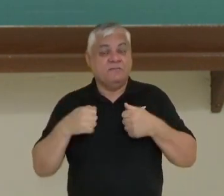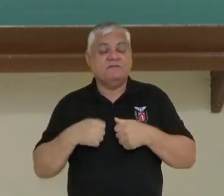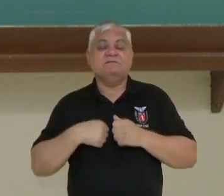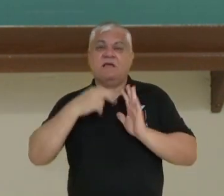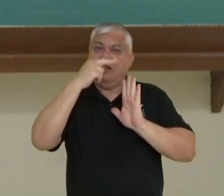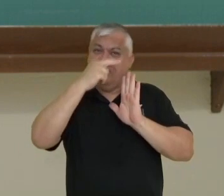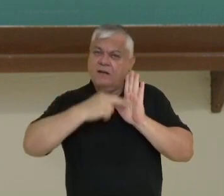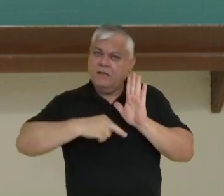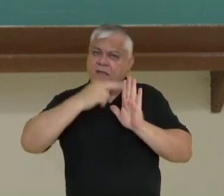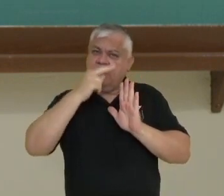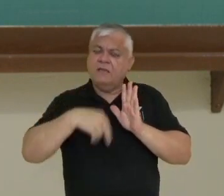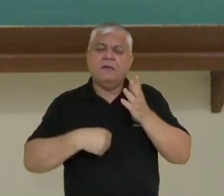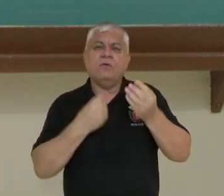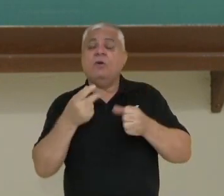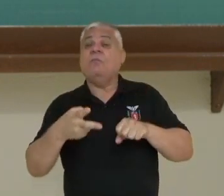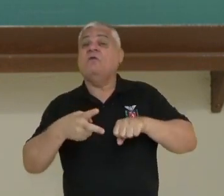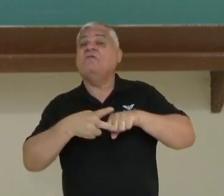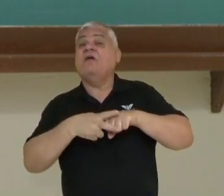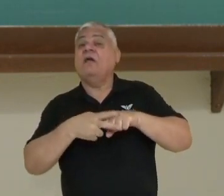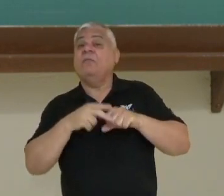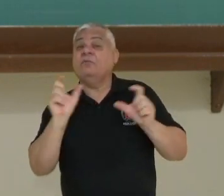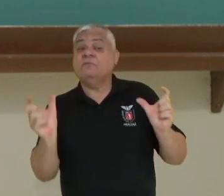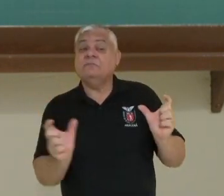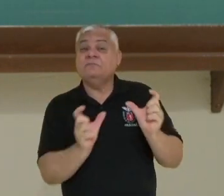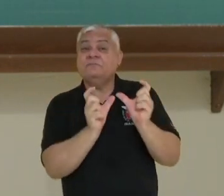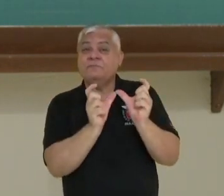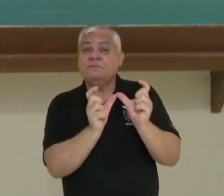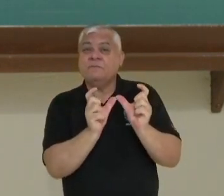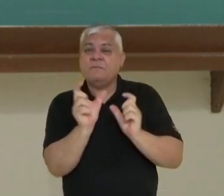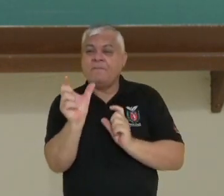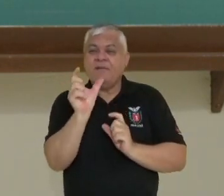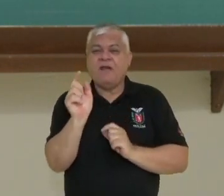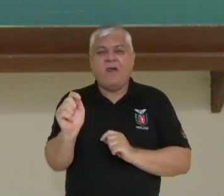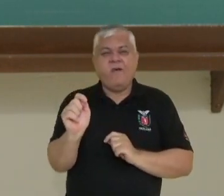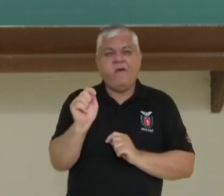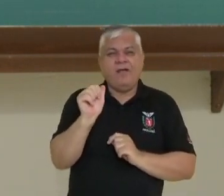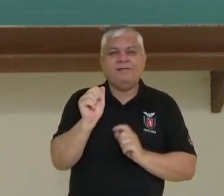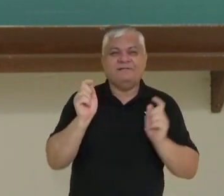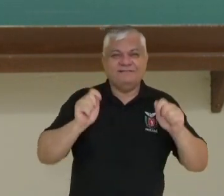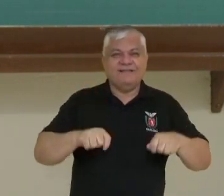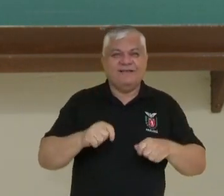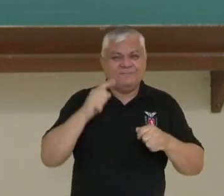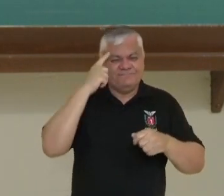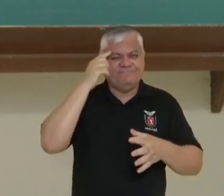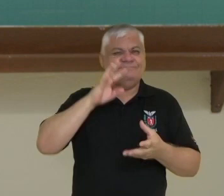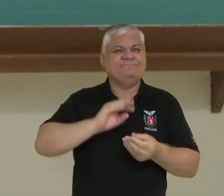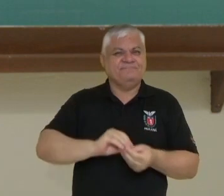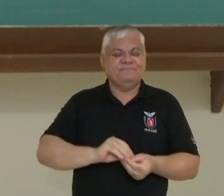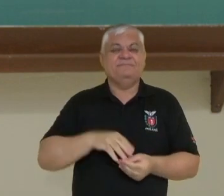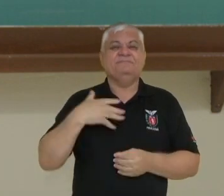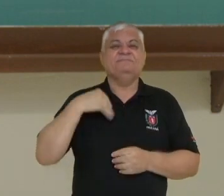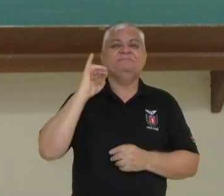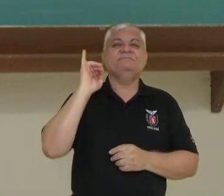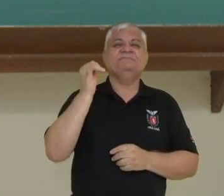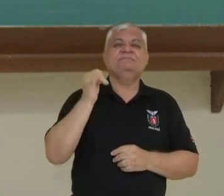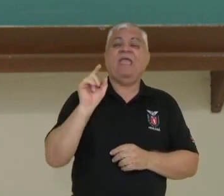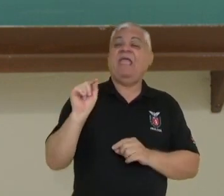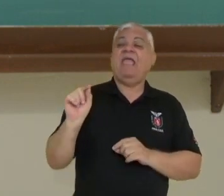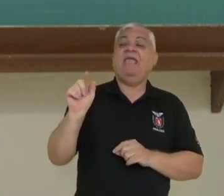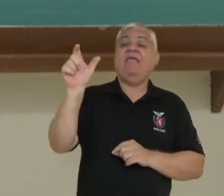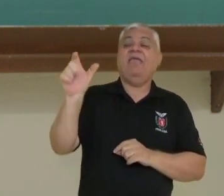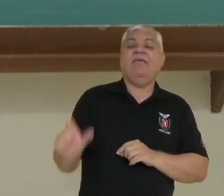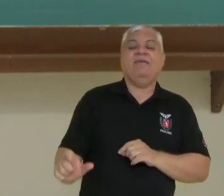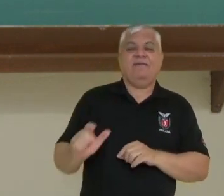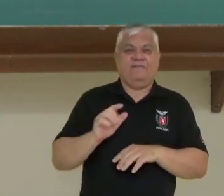como que o verbo está colocado, então, alguma palavrinha que possa indicar, né, quem é o narrador, né? De que forma ele apareceu